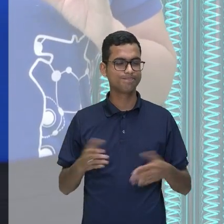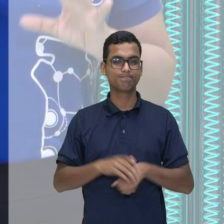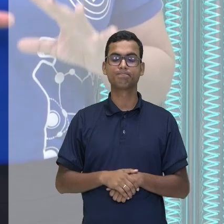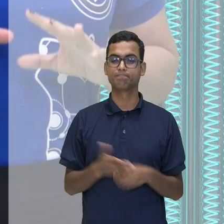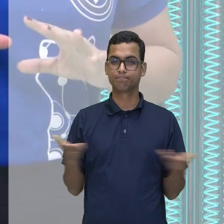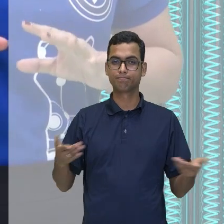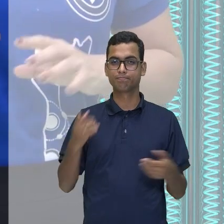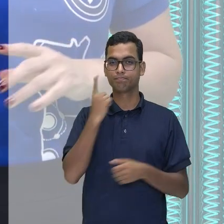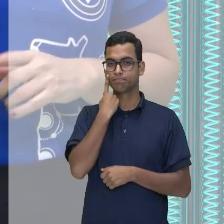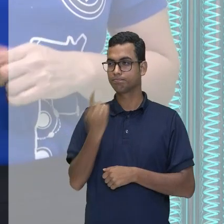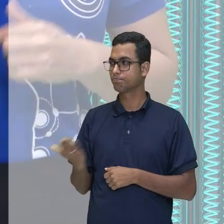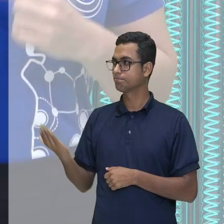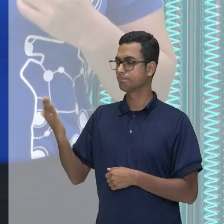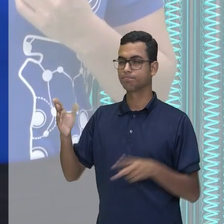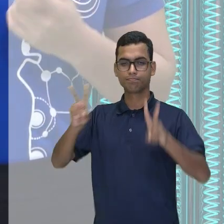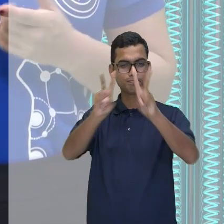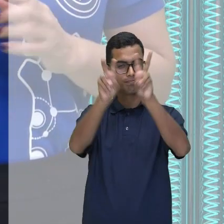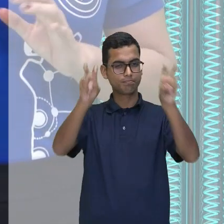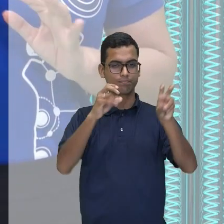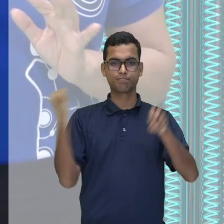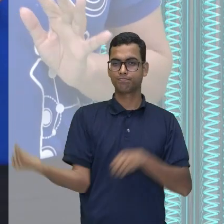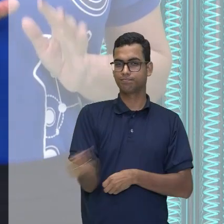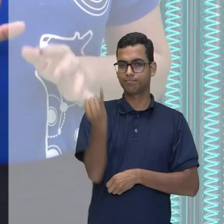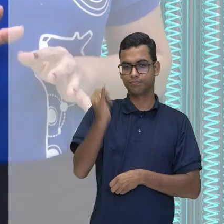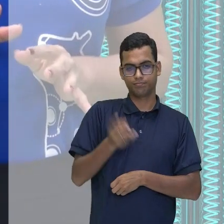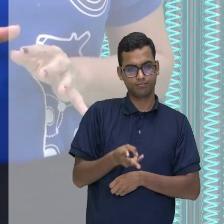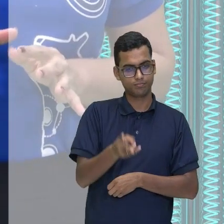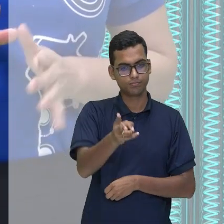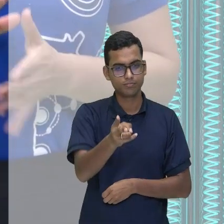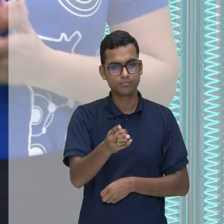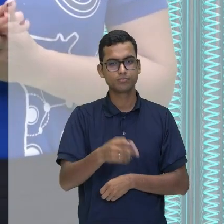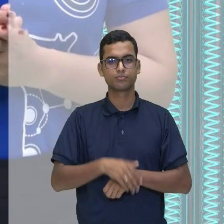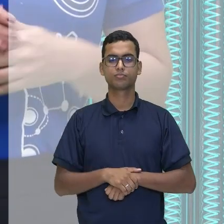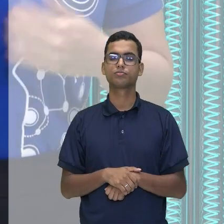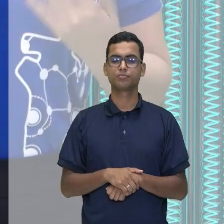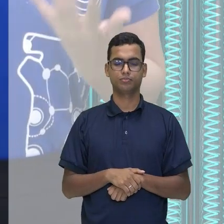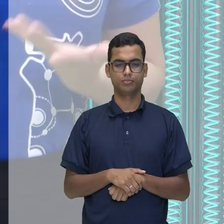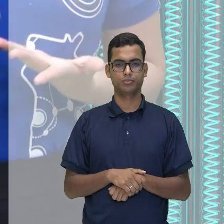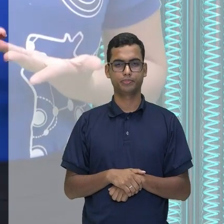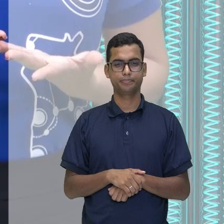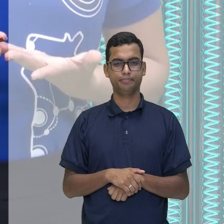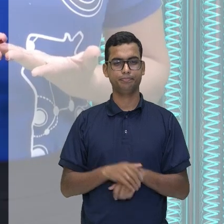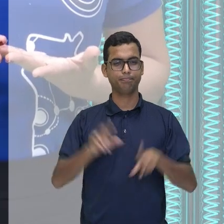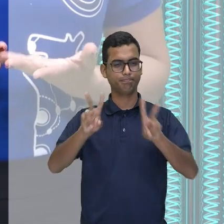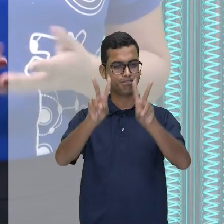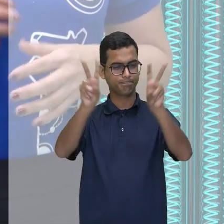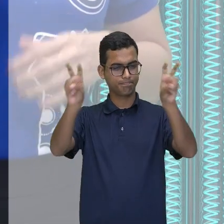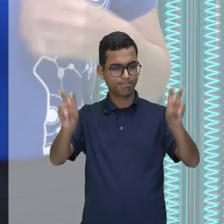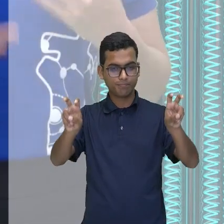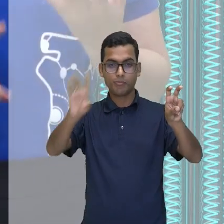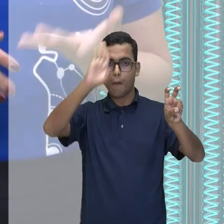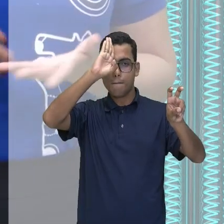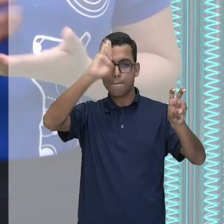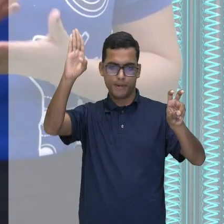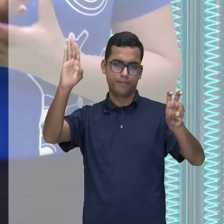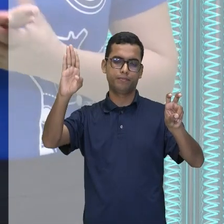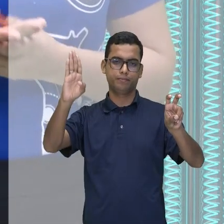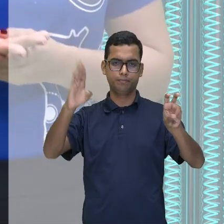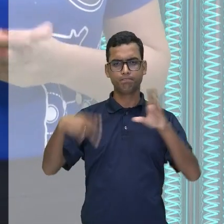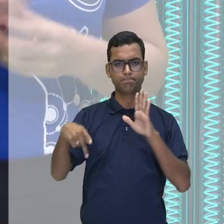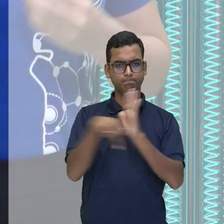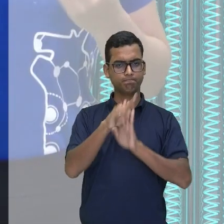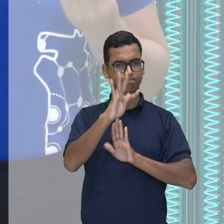O título sempre importante. Lá no título sempre nós temos o assunto do texto e